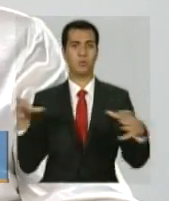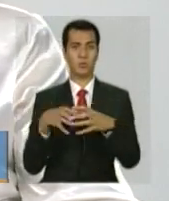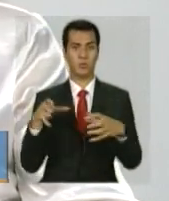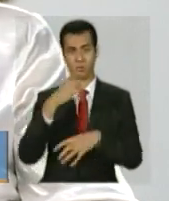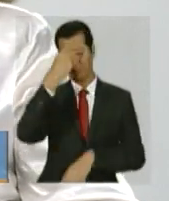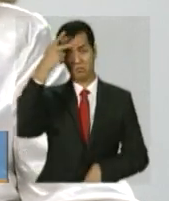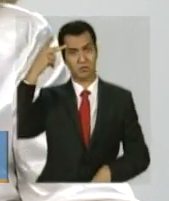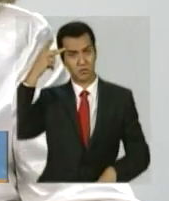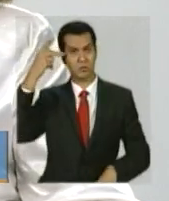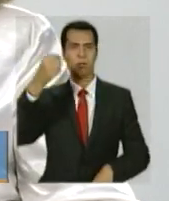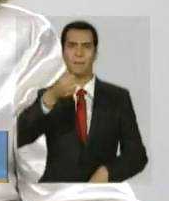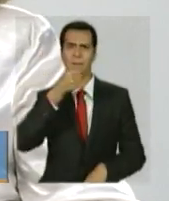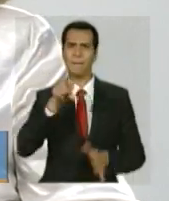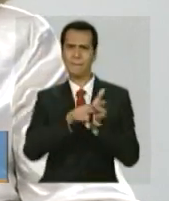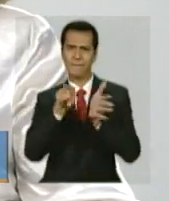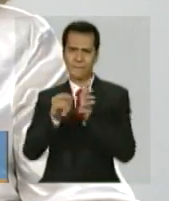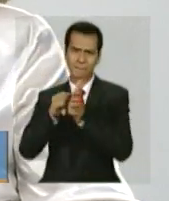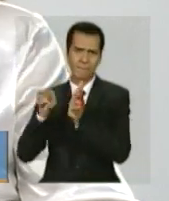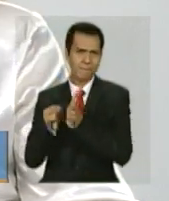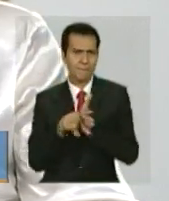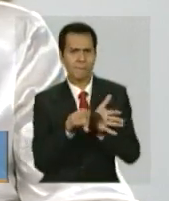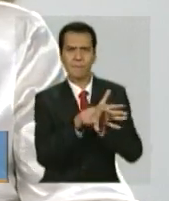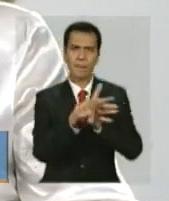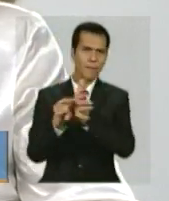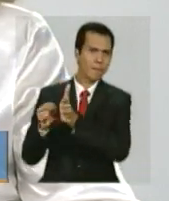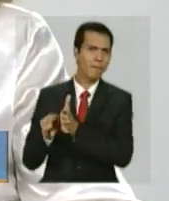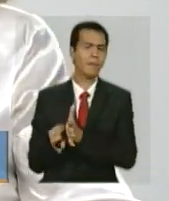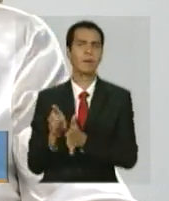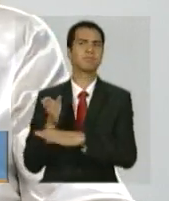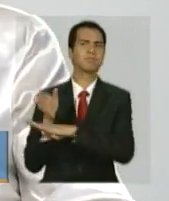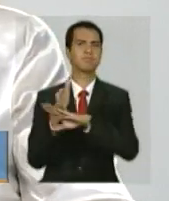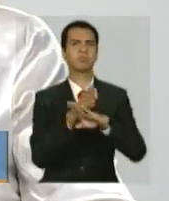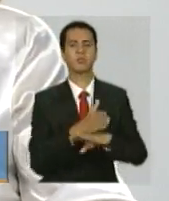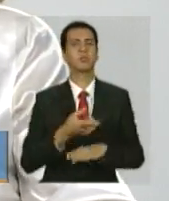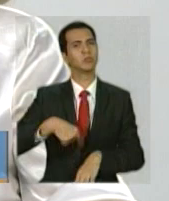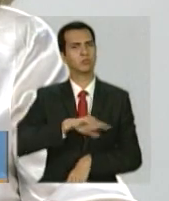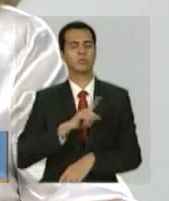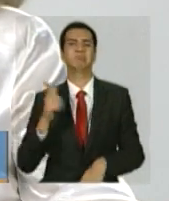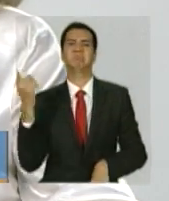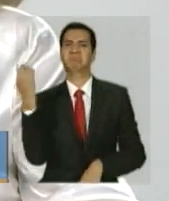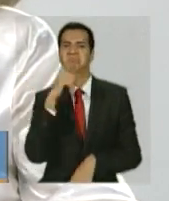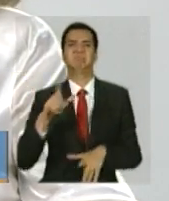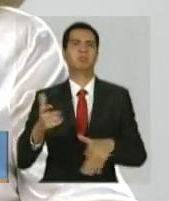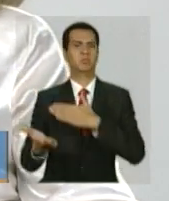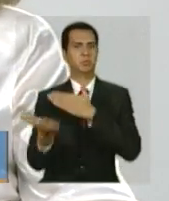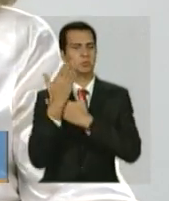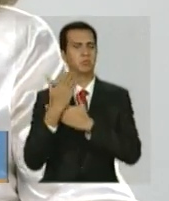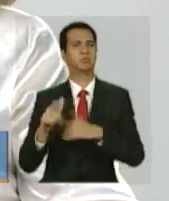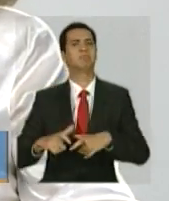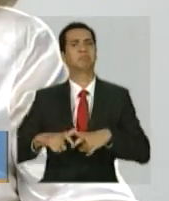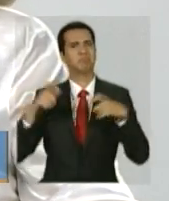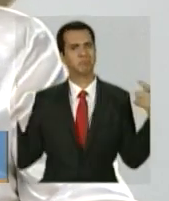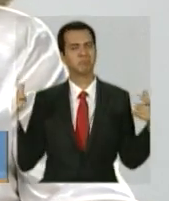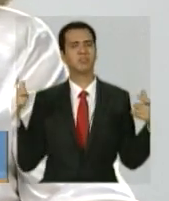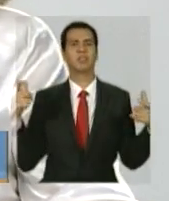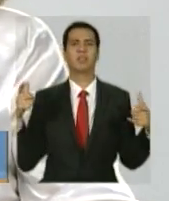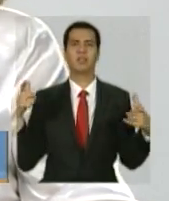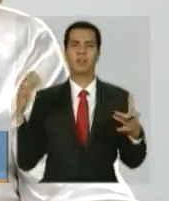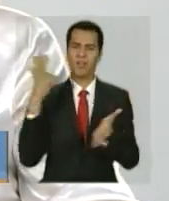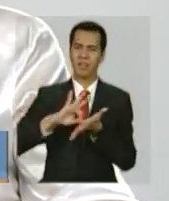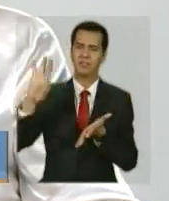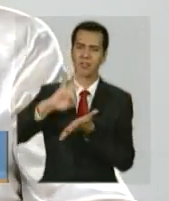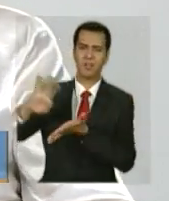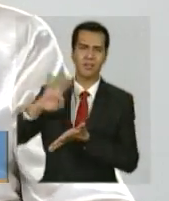entrevistador, não haveria um cadastramento e não teríamos atingido os níveis que atingimos, que ele é o grande responsável, o